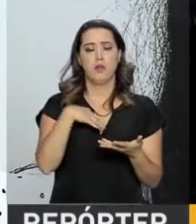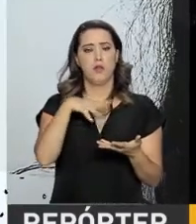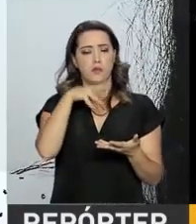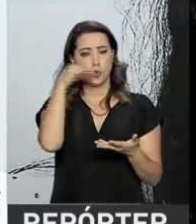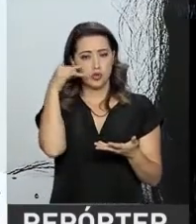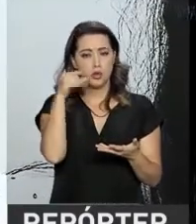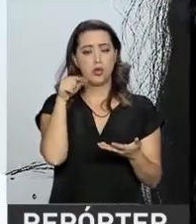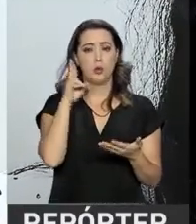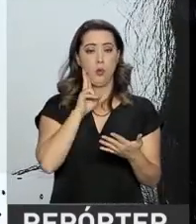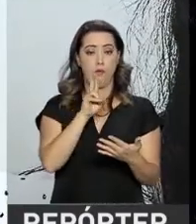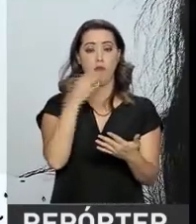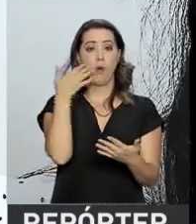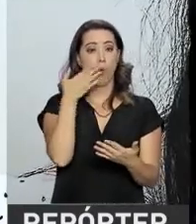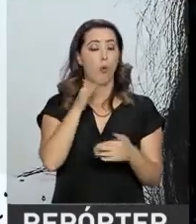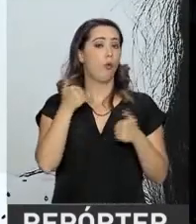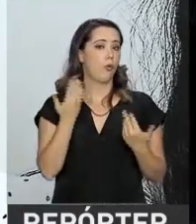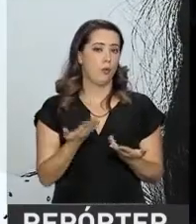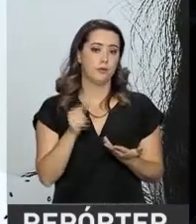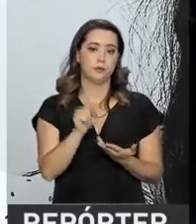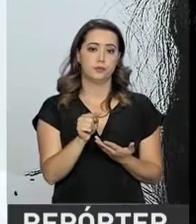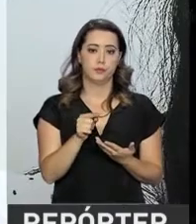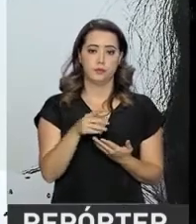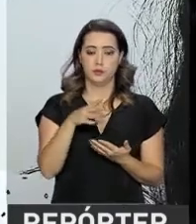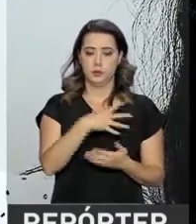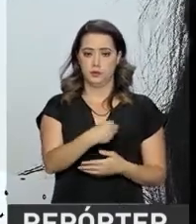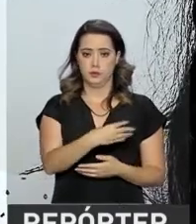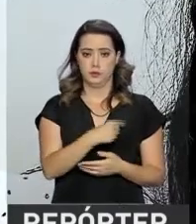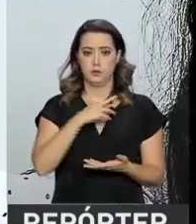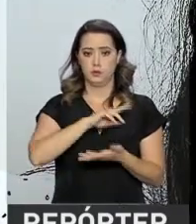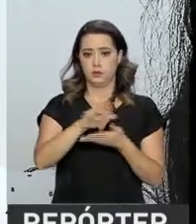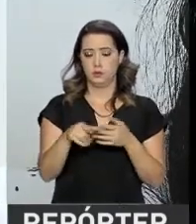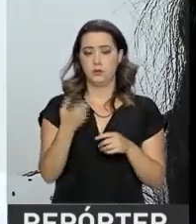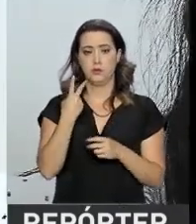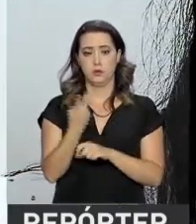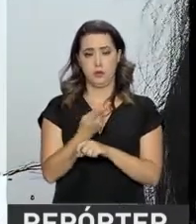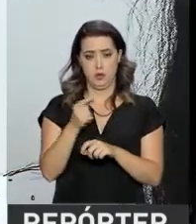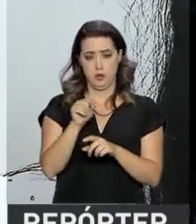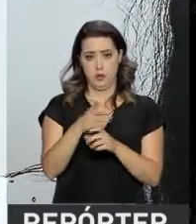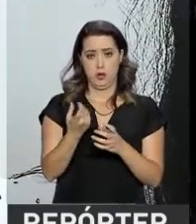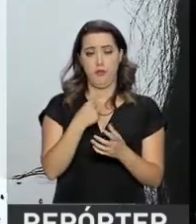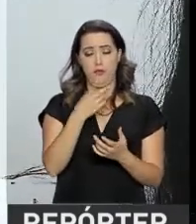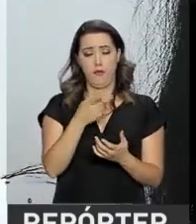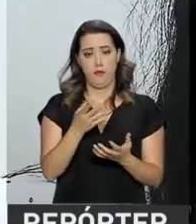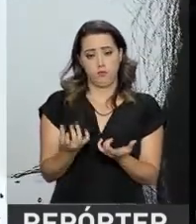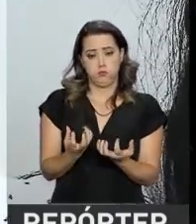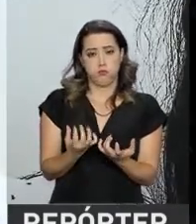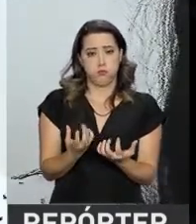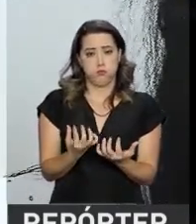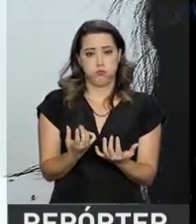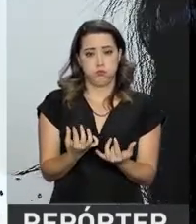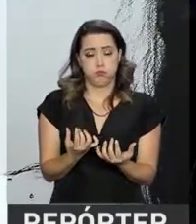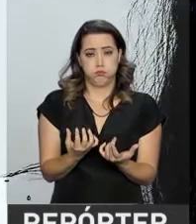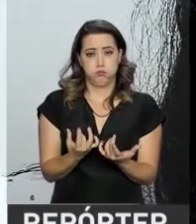a cor do leite. Esse leite passa por um processo chamado pasteurização, onde ele é